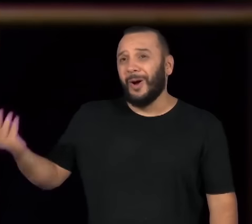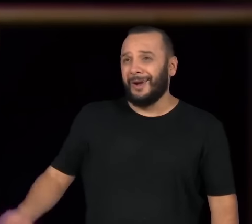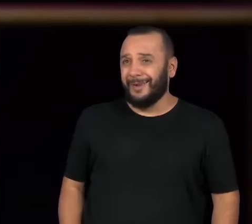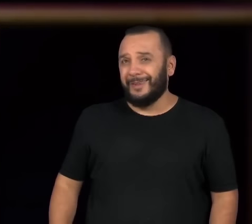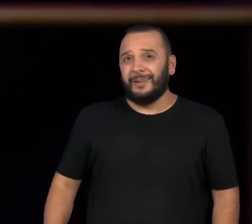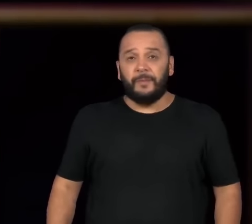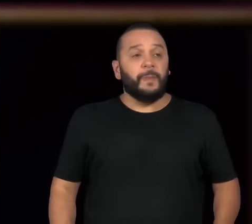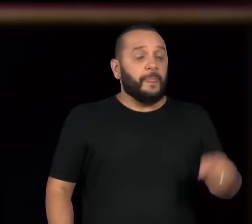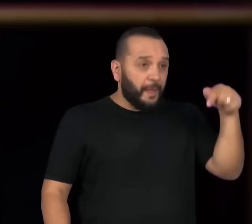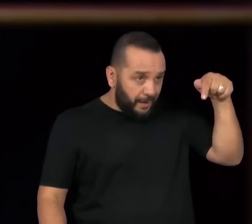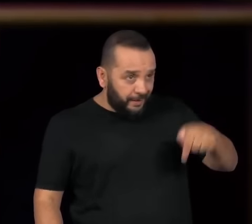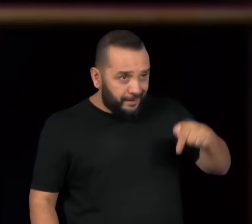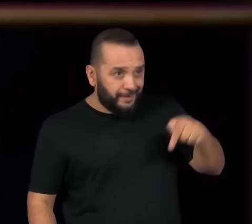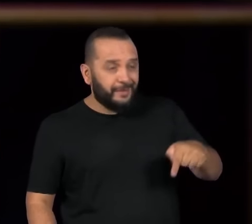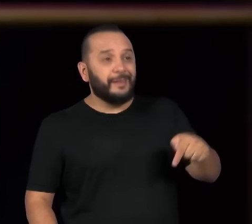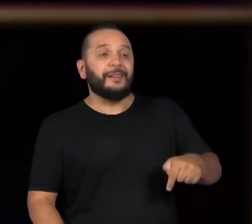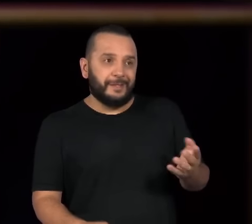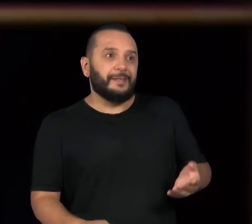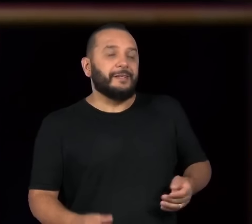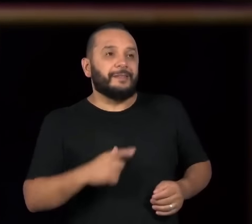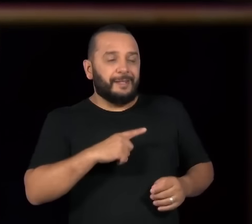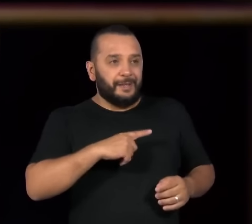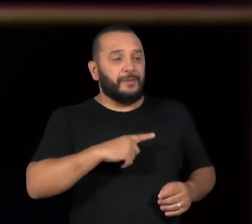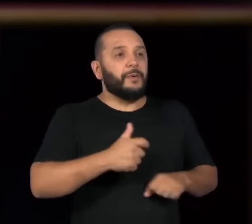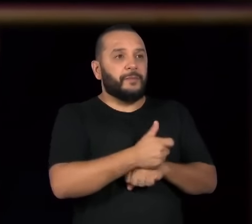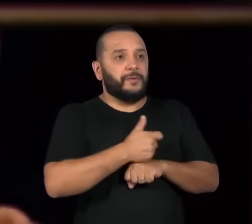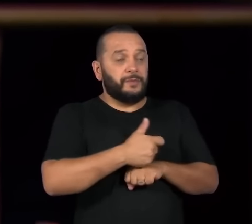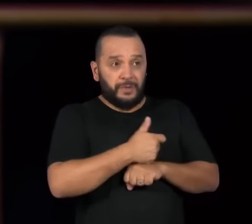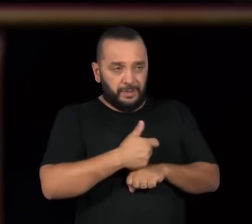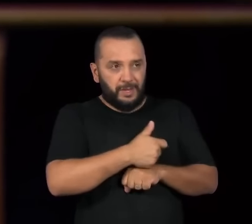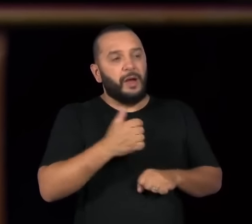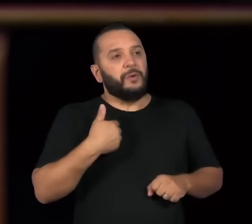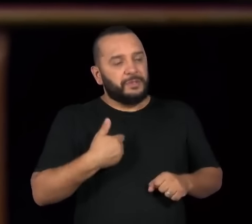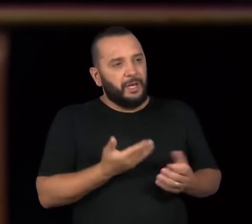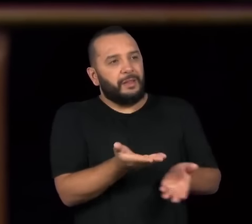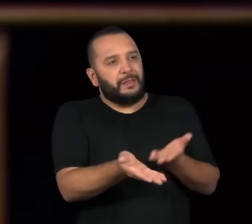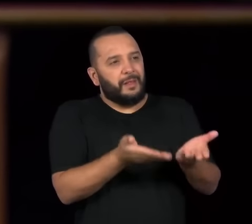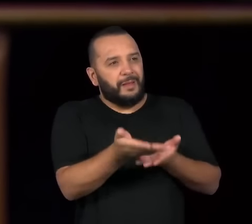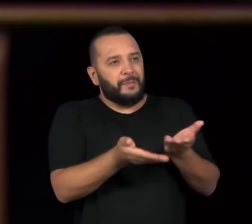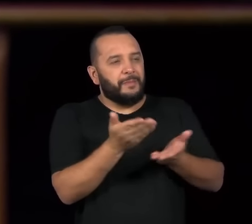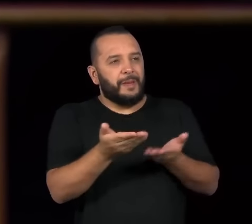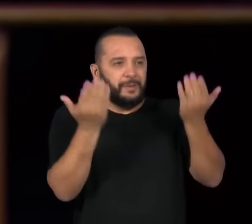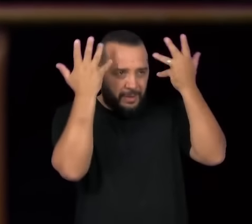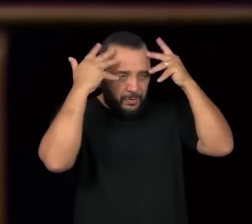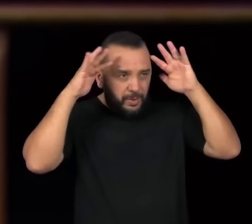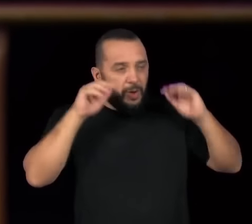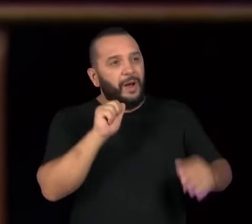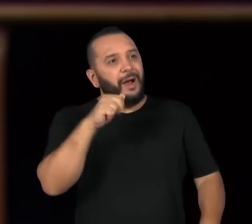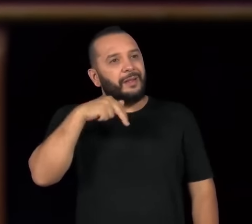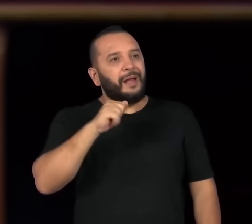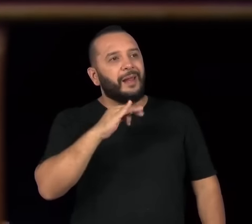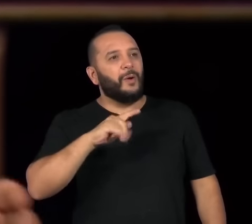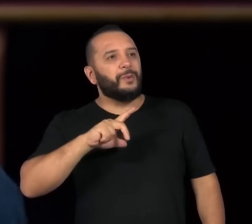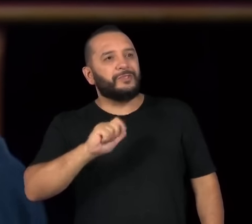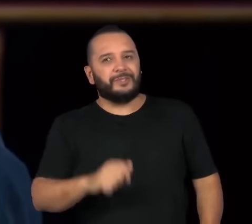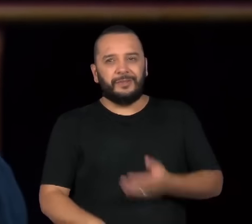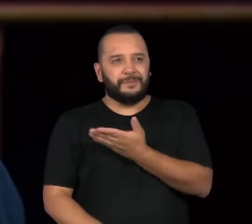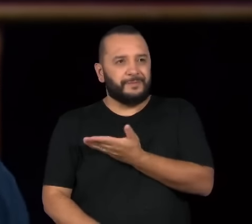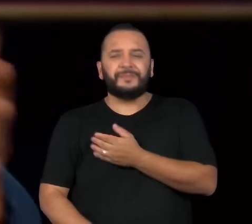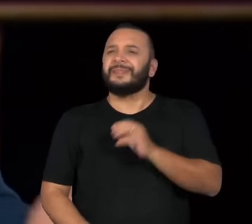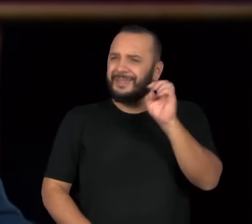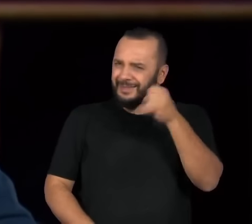perdido. programa, nós recebemos uma paliativista, que foi um dos programas mais comentados, Ana Cláudia Arantes, Sim. que tem Escreveu um